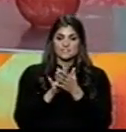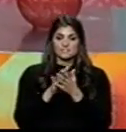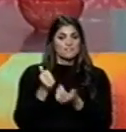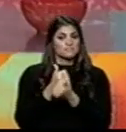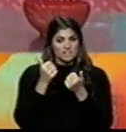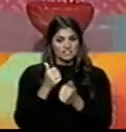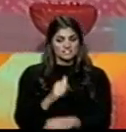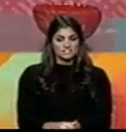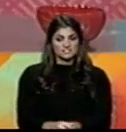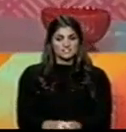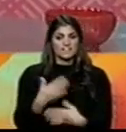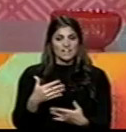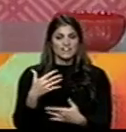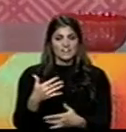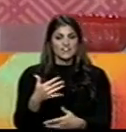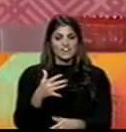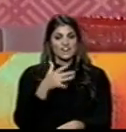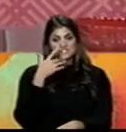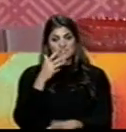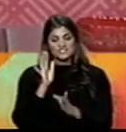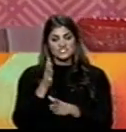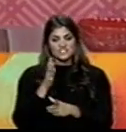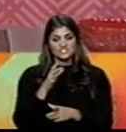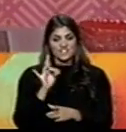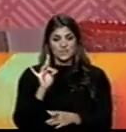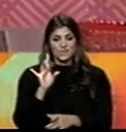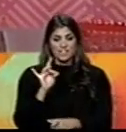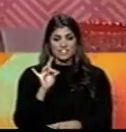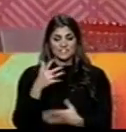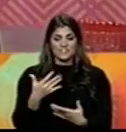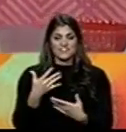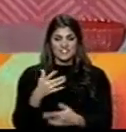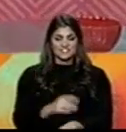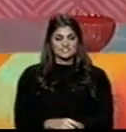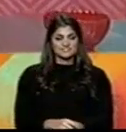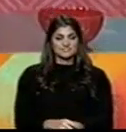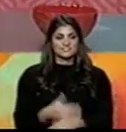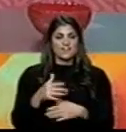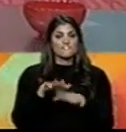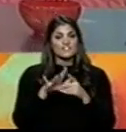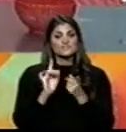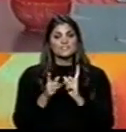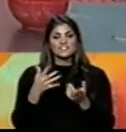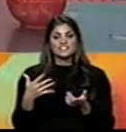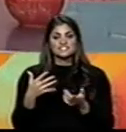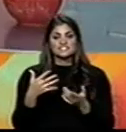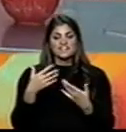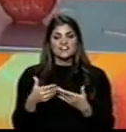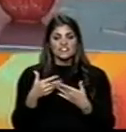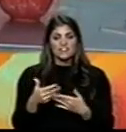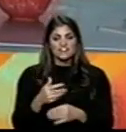sim. E agora já fiz as neiras, já não há nada a fazer. Já não descola da outra parte da mão. Já não vai descolar. É. E agora, o que é que eu faço à minha vida? E agora,